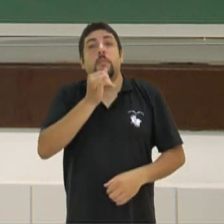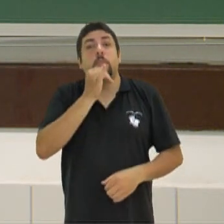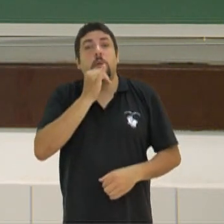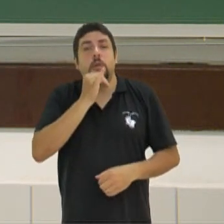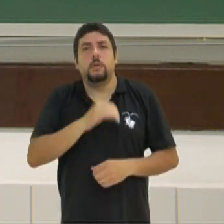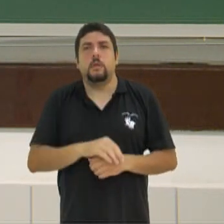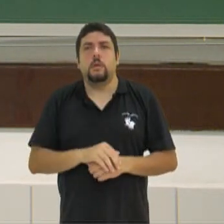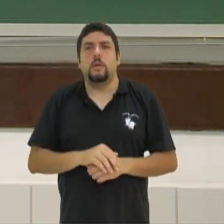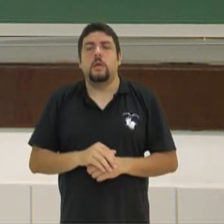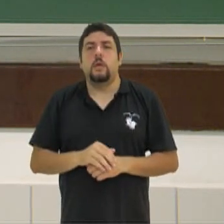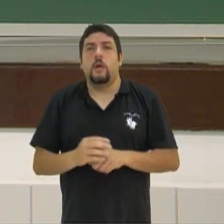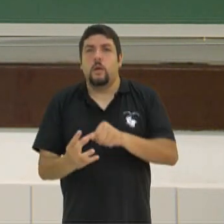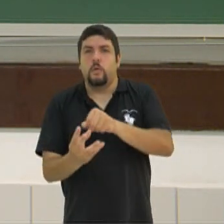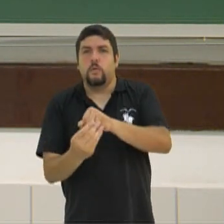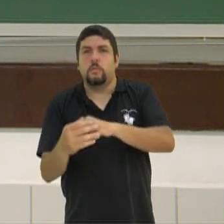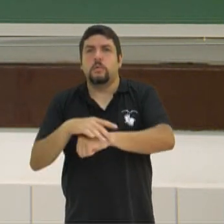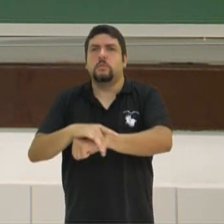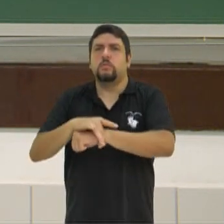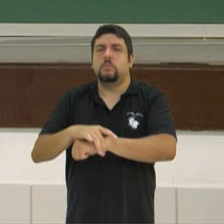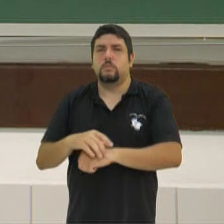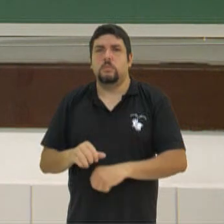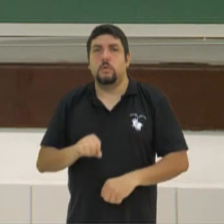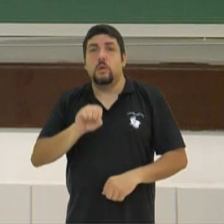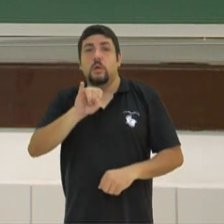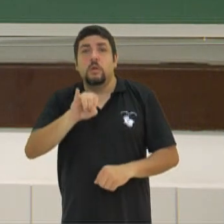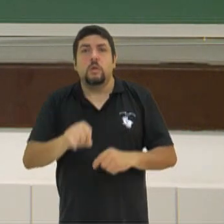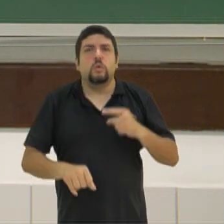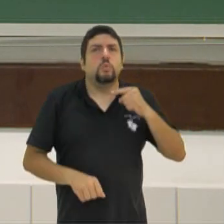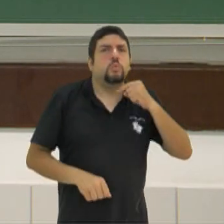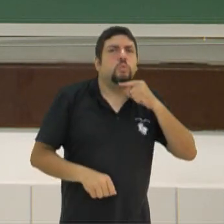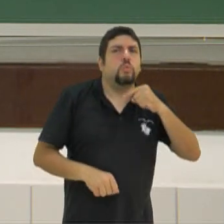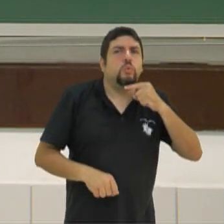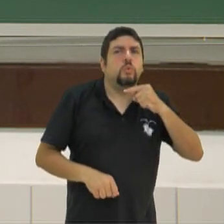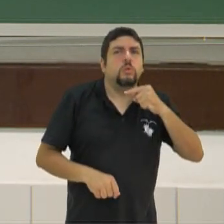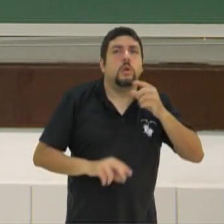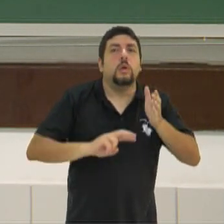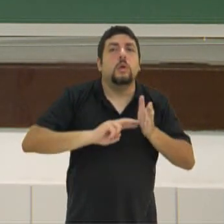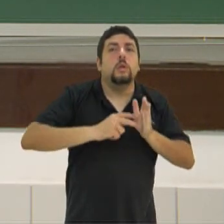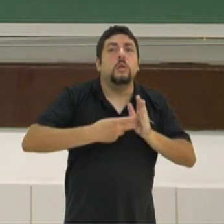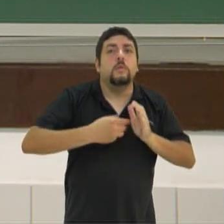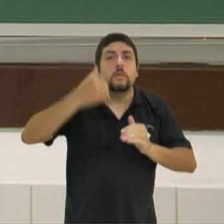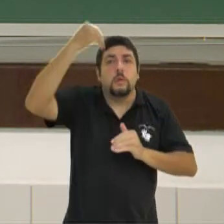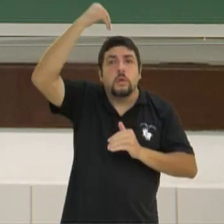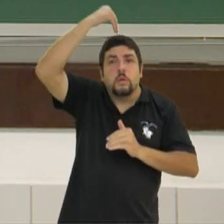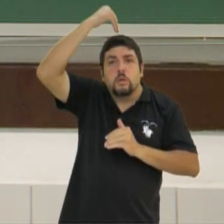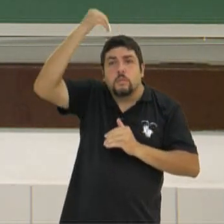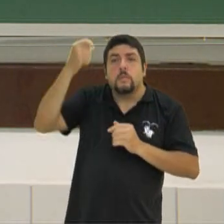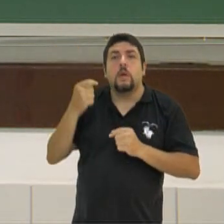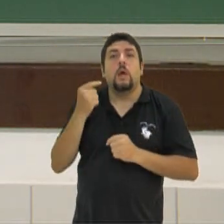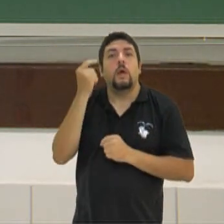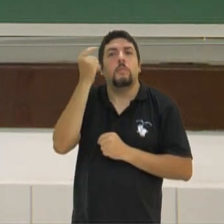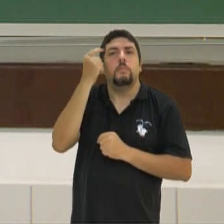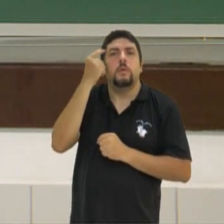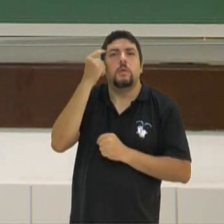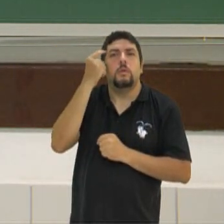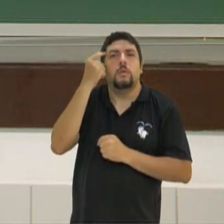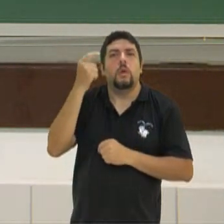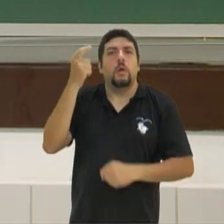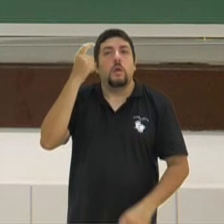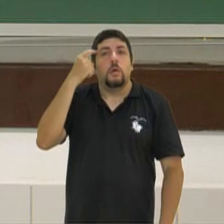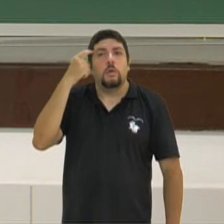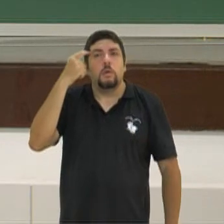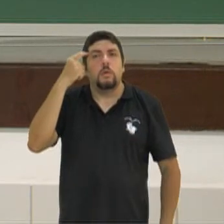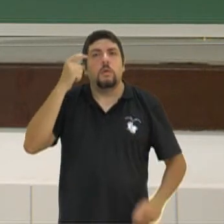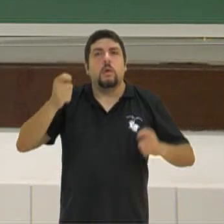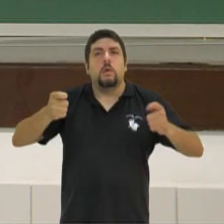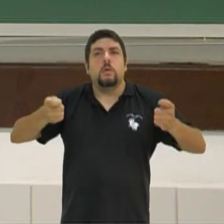é a ideia de que se eu duvido, eu penso. E se eu penso, eu existo. Daí, o cogito ergo sum,